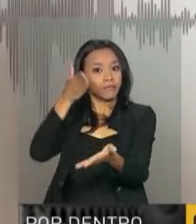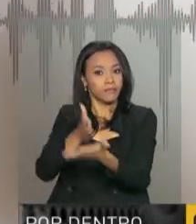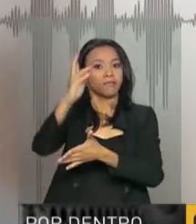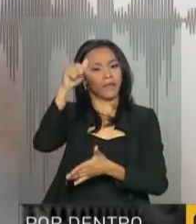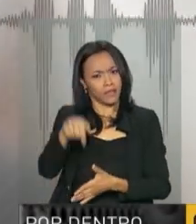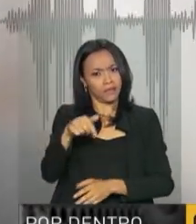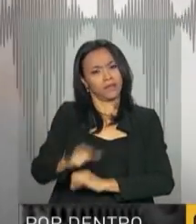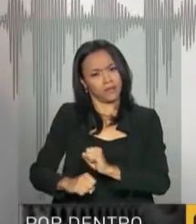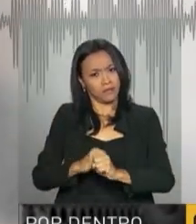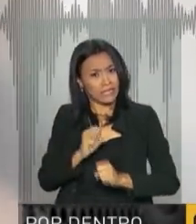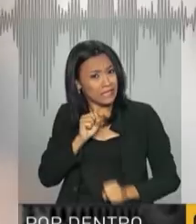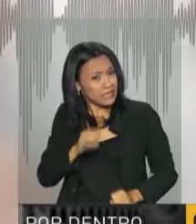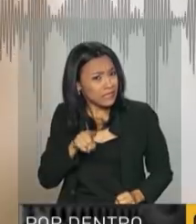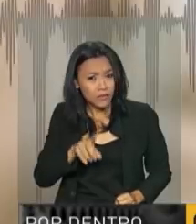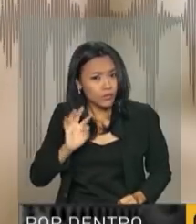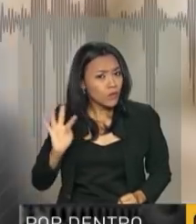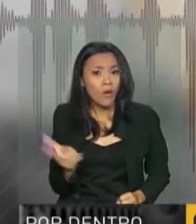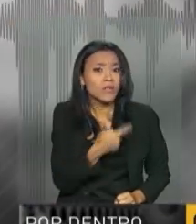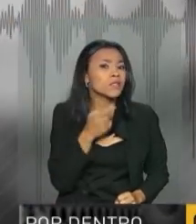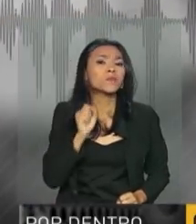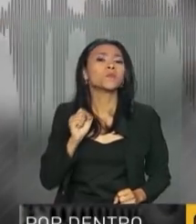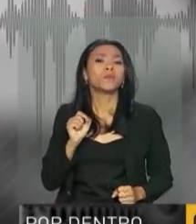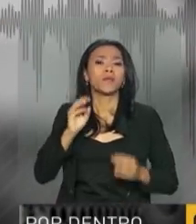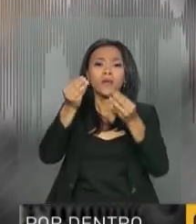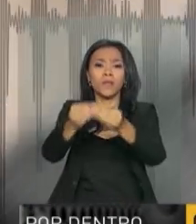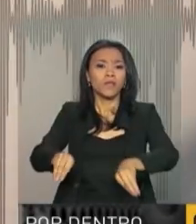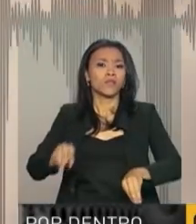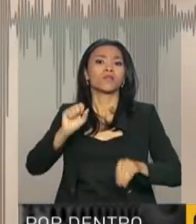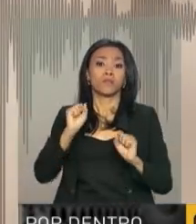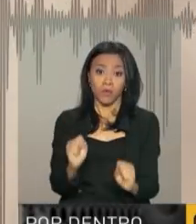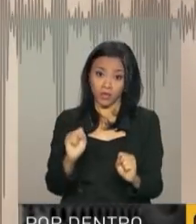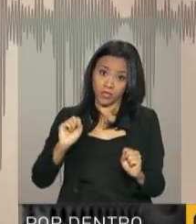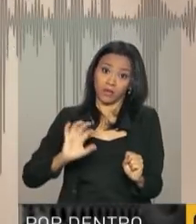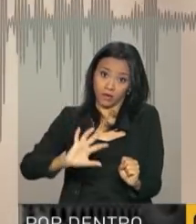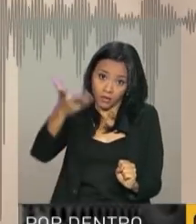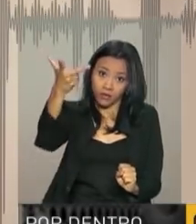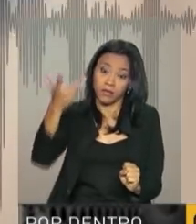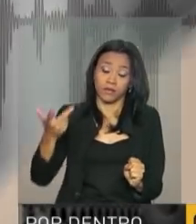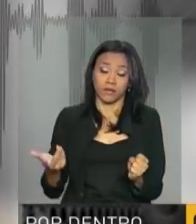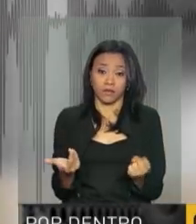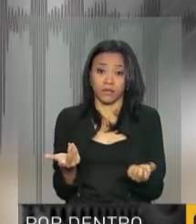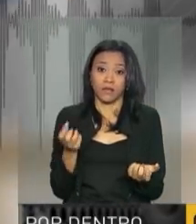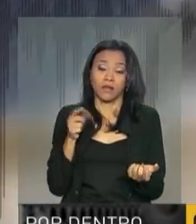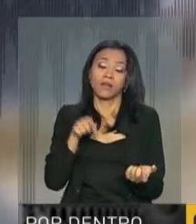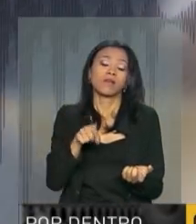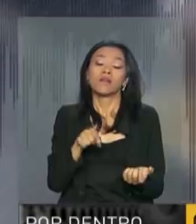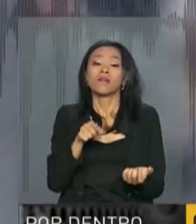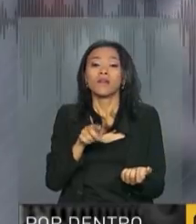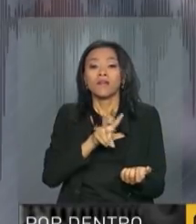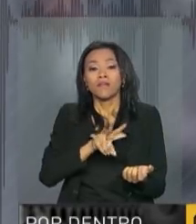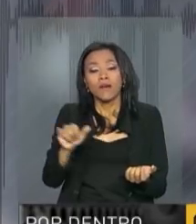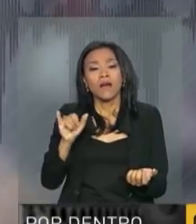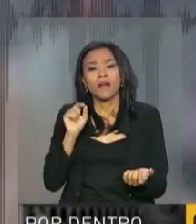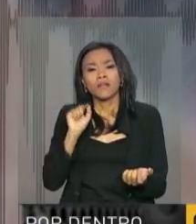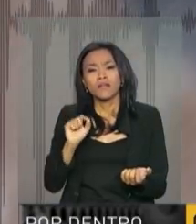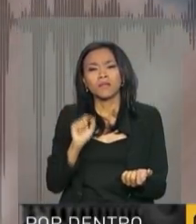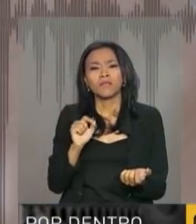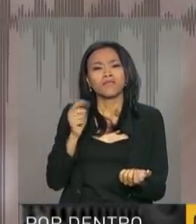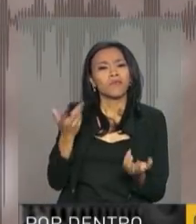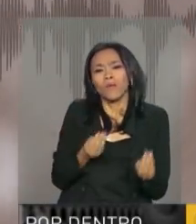ano. Se isso não ocorrer, qual o prejuízo em não aprovação dessa matéria? O questionamento vai para o assessor especial Bruno